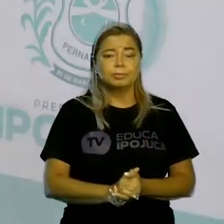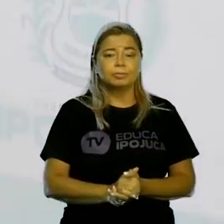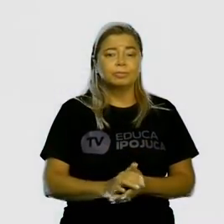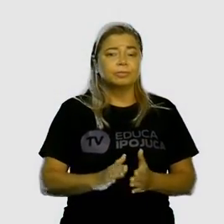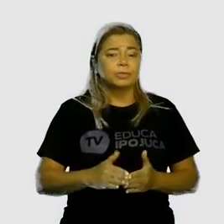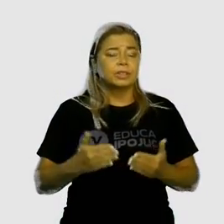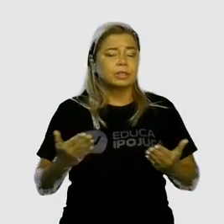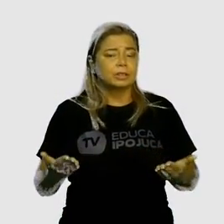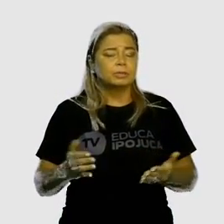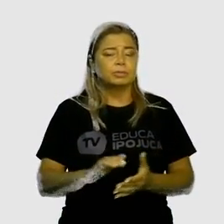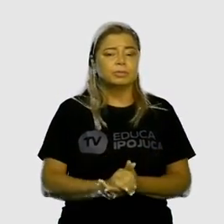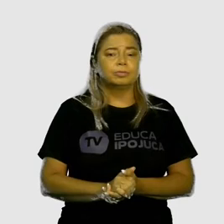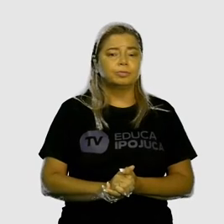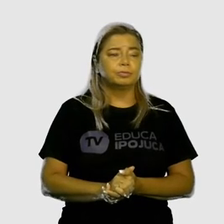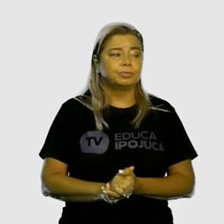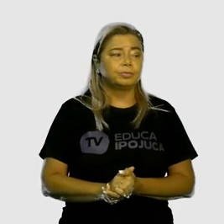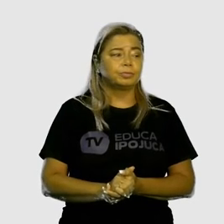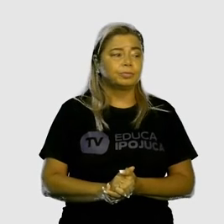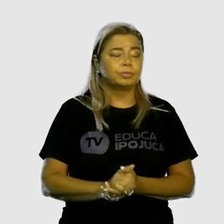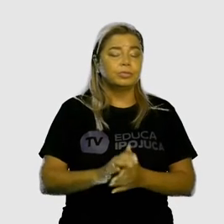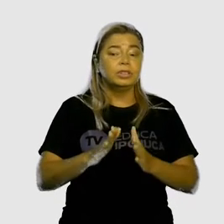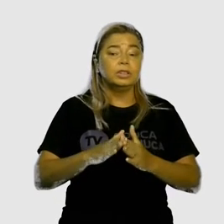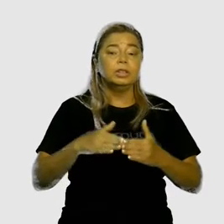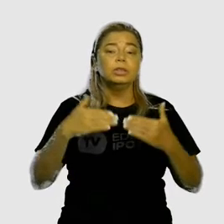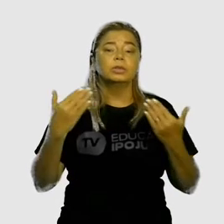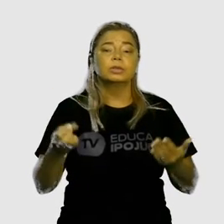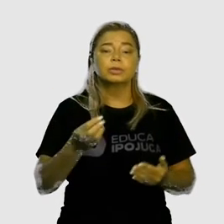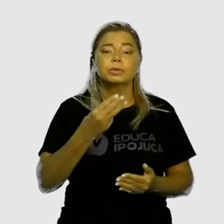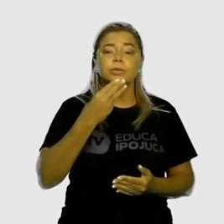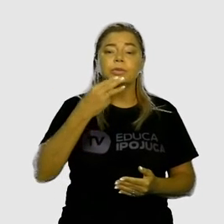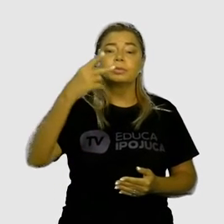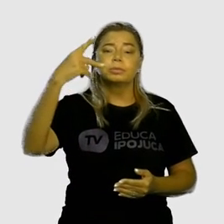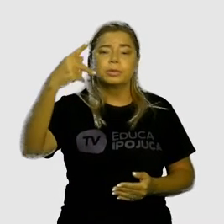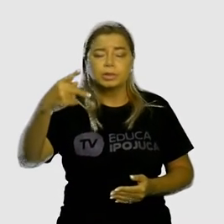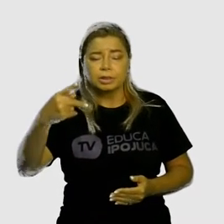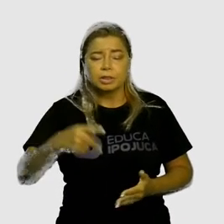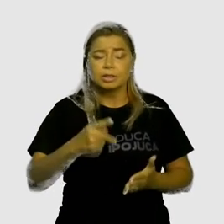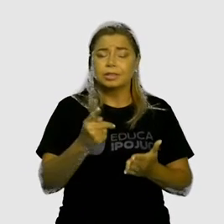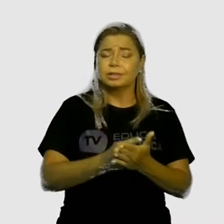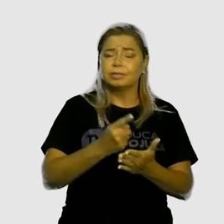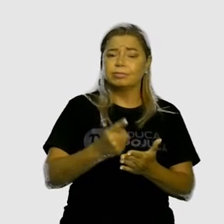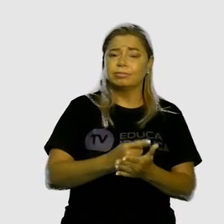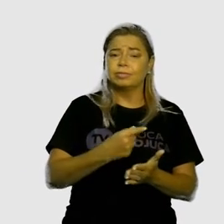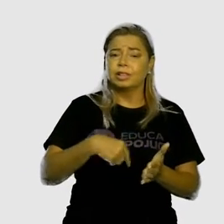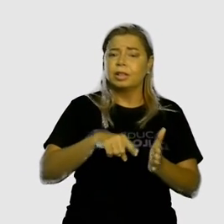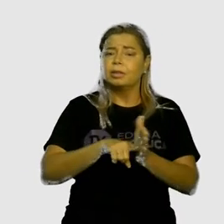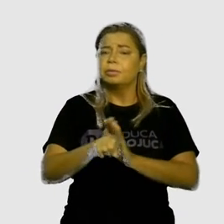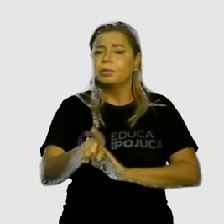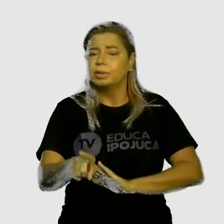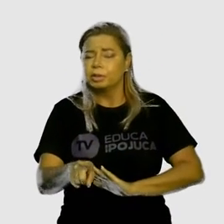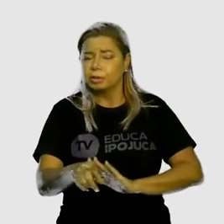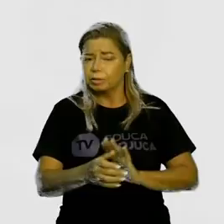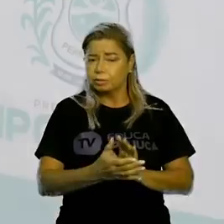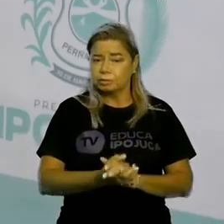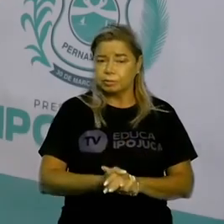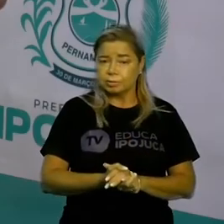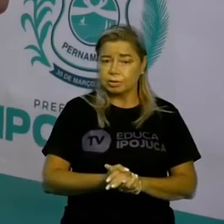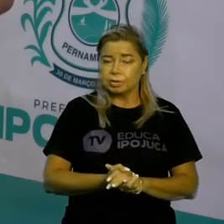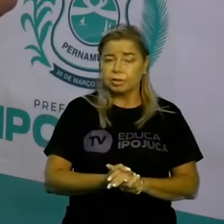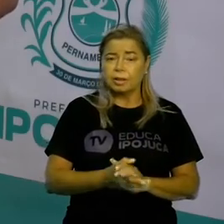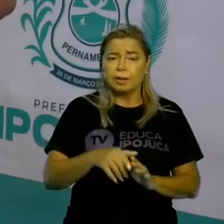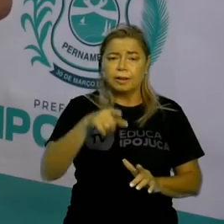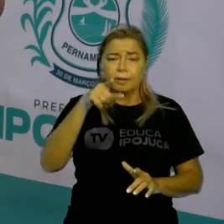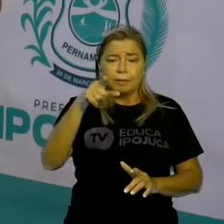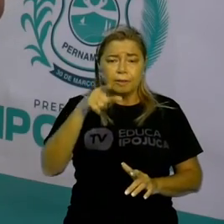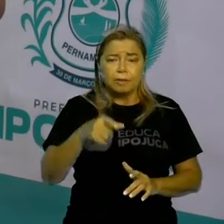vocês: qual a probabilidade de você errar alguma pergunta a seguir? Será que é grande